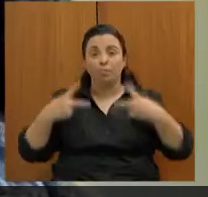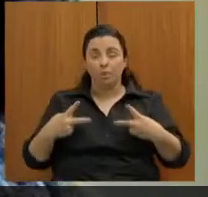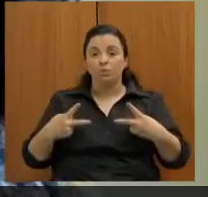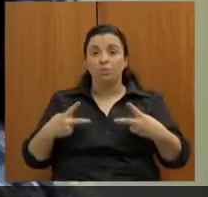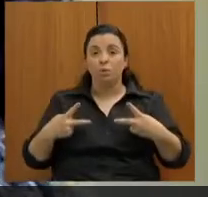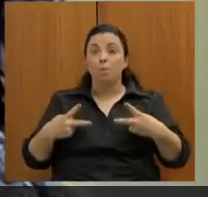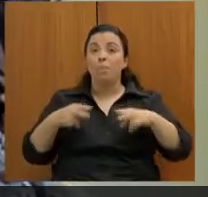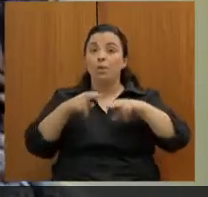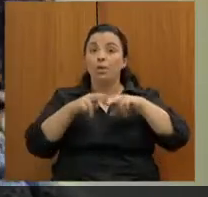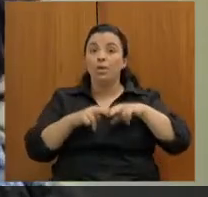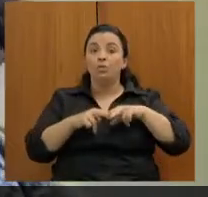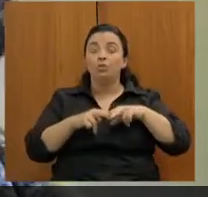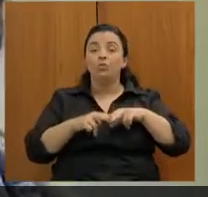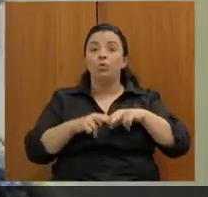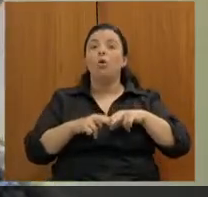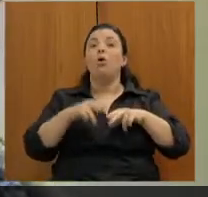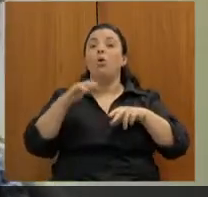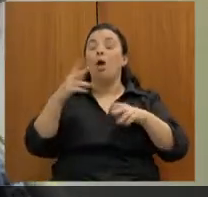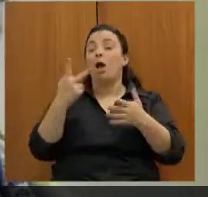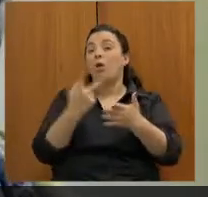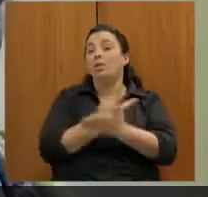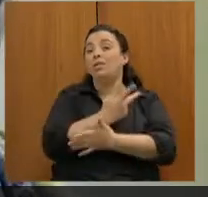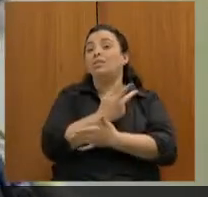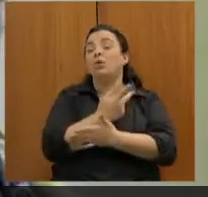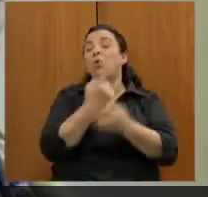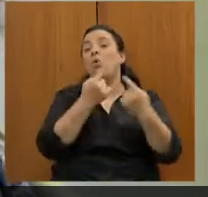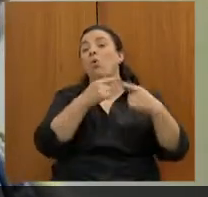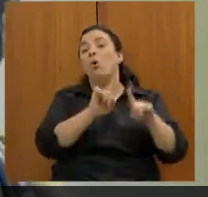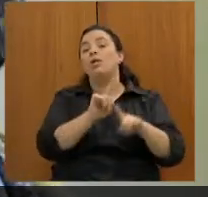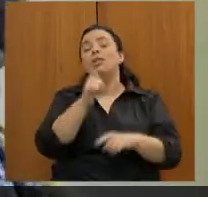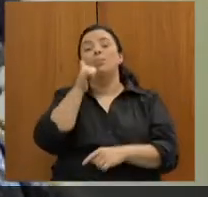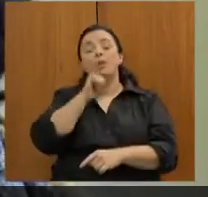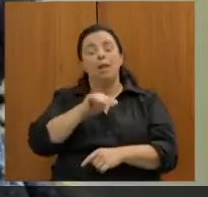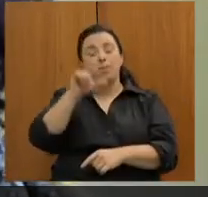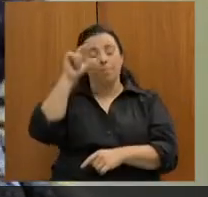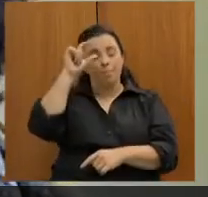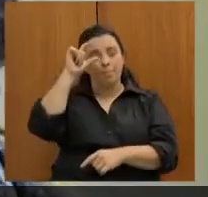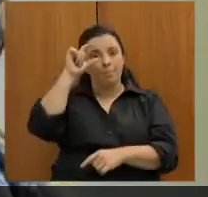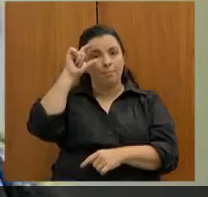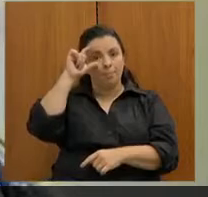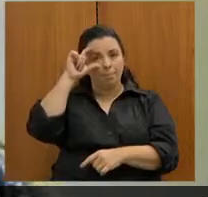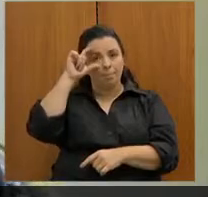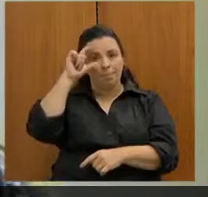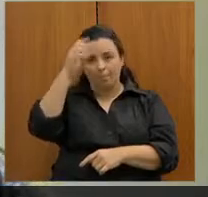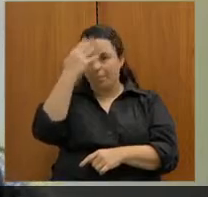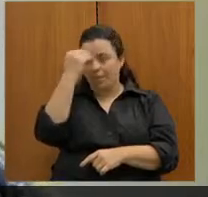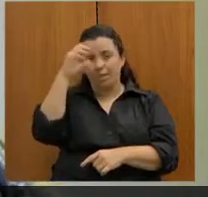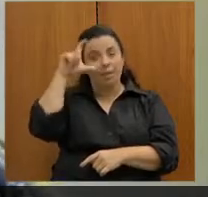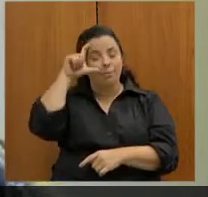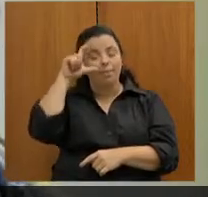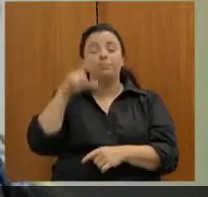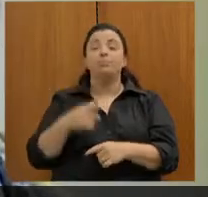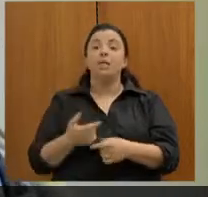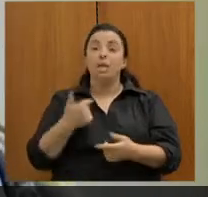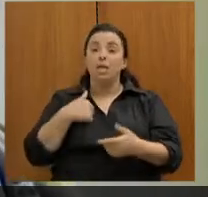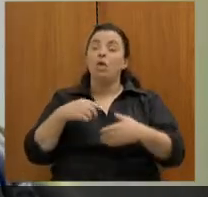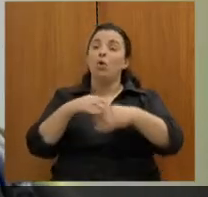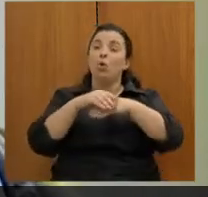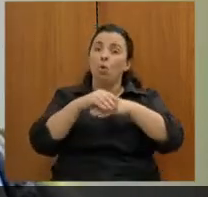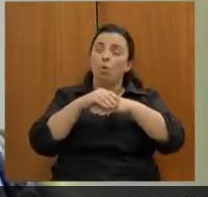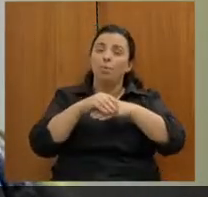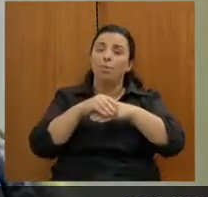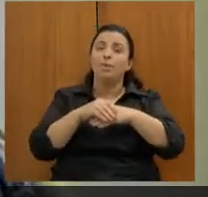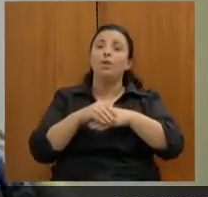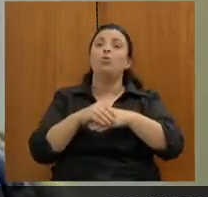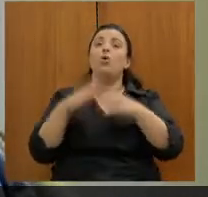do caso da Maria da Penha né então Saúdo pela pelo que tem sido feito aqui e mostra aqui o